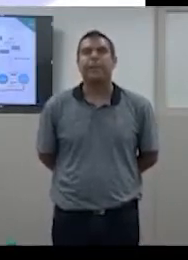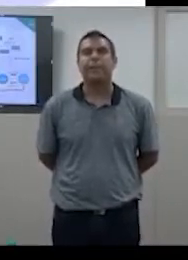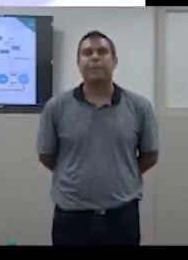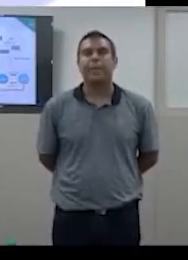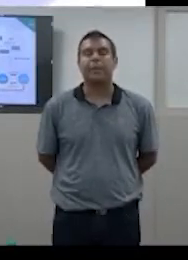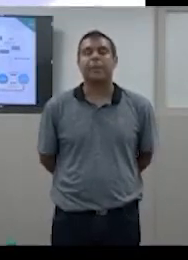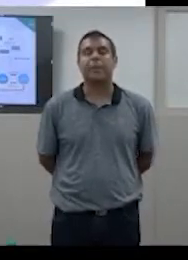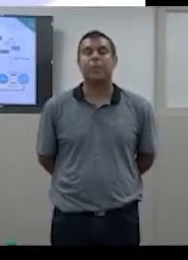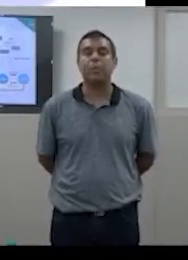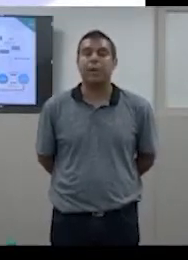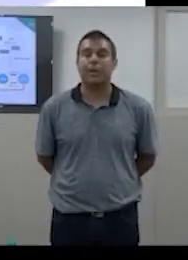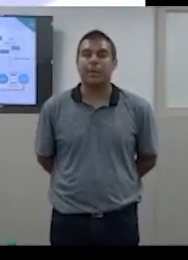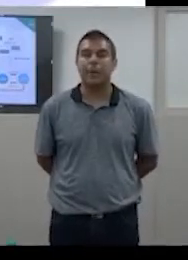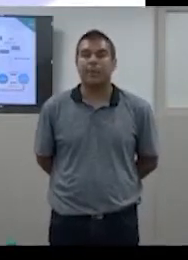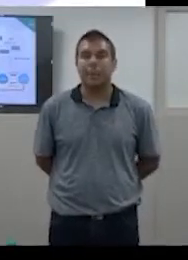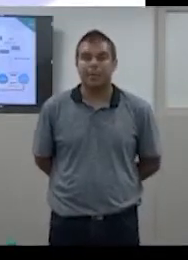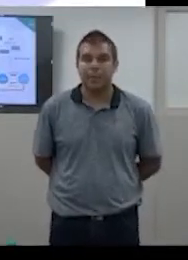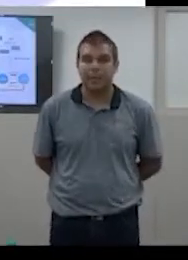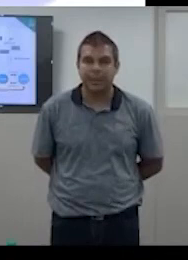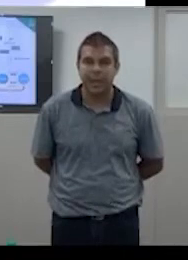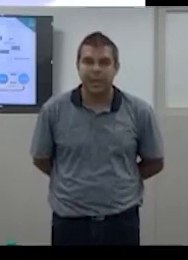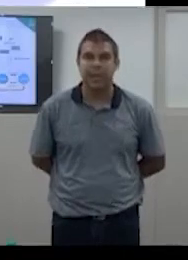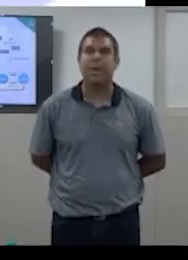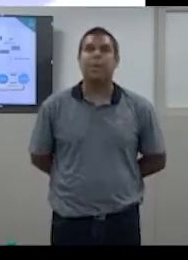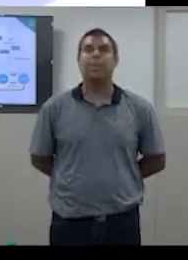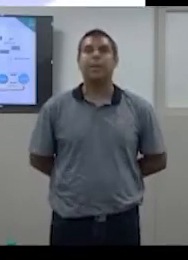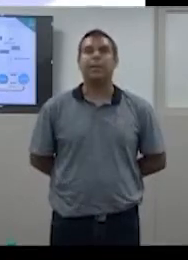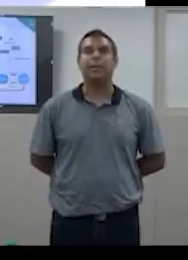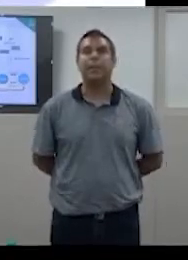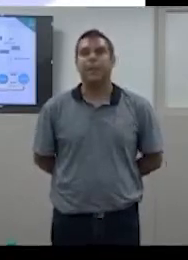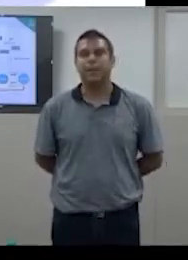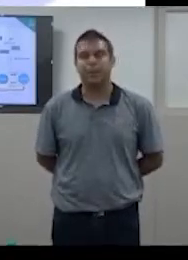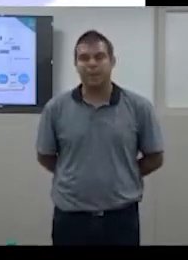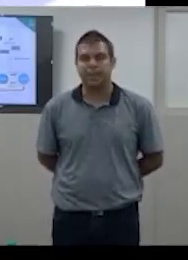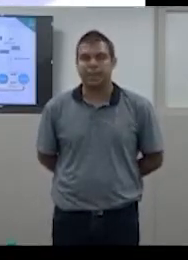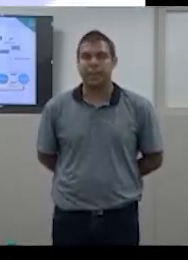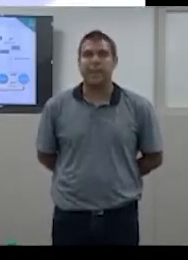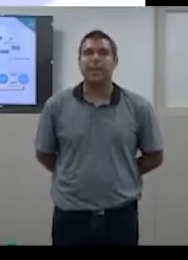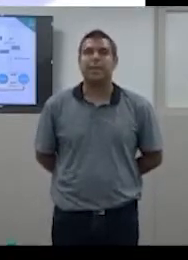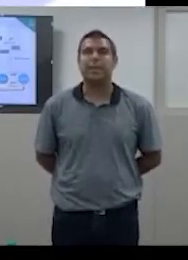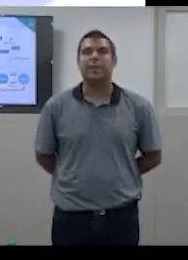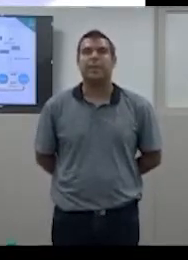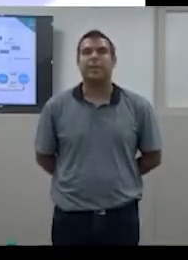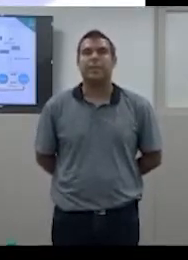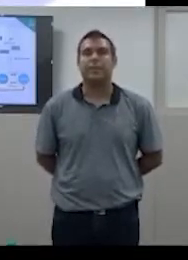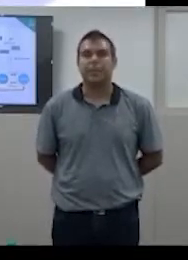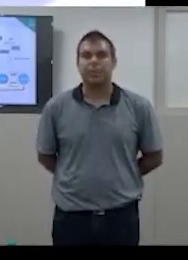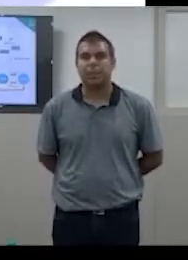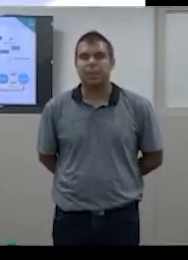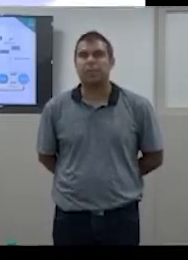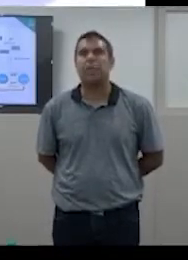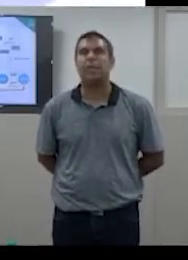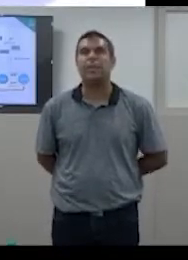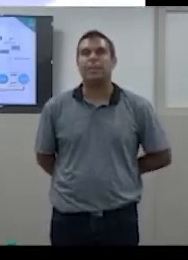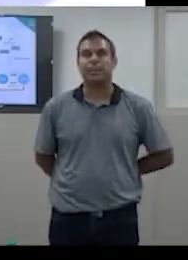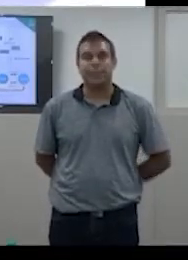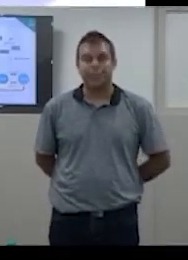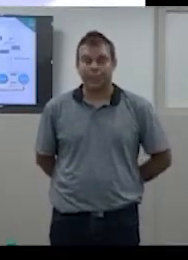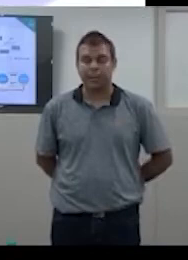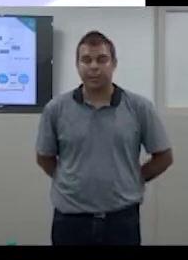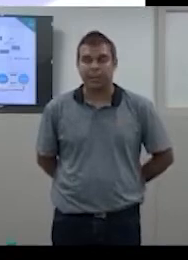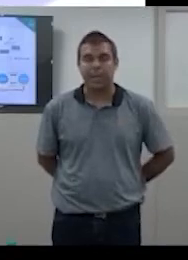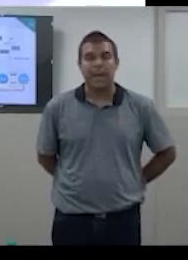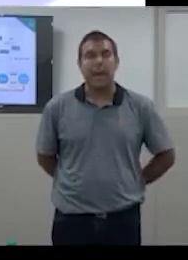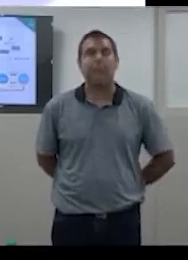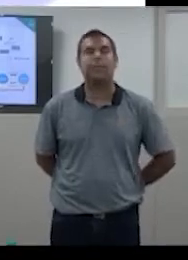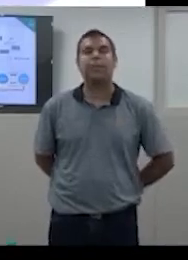A naftalina vai fazer o quê? Você nunca vai ver uma poça de naftalina, porque ela faz o quê? Ela sublima. Então assim, ela vai passar do estado sólido diretamente para o